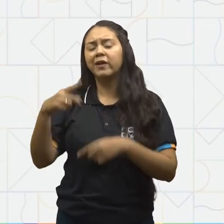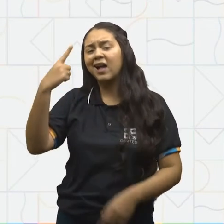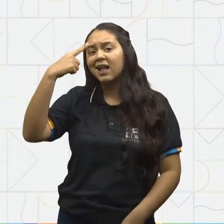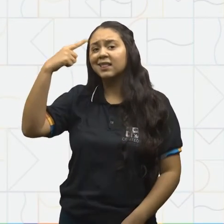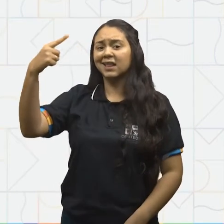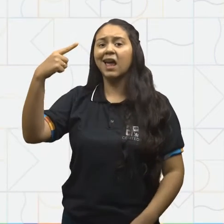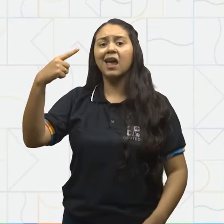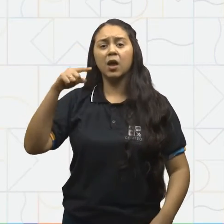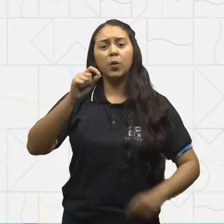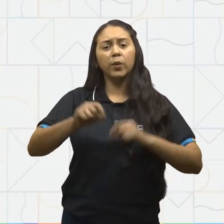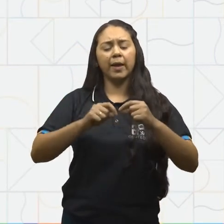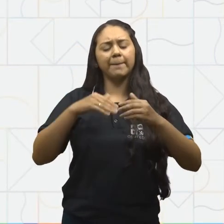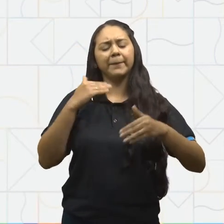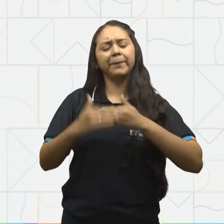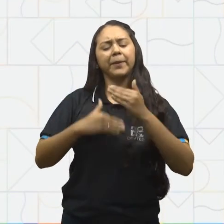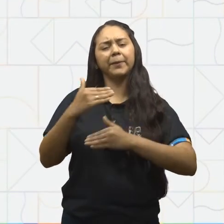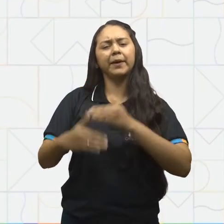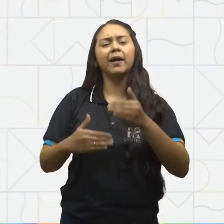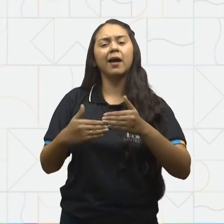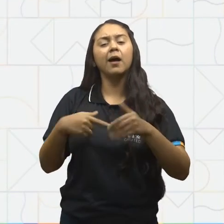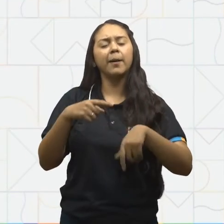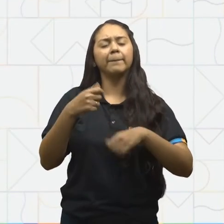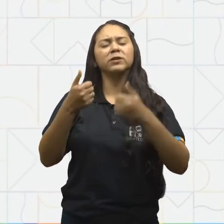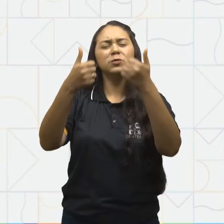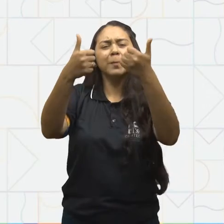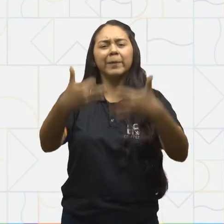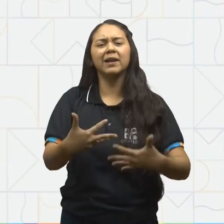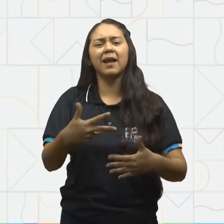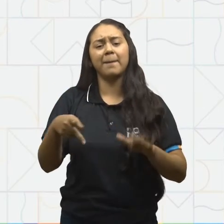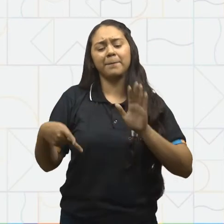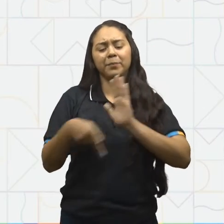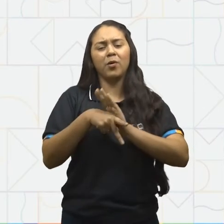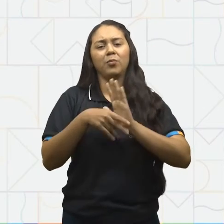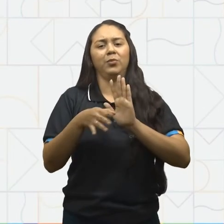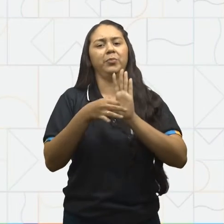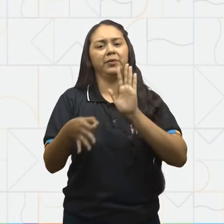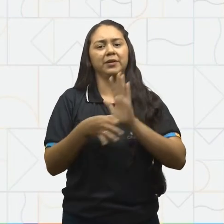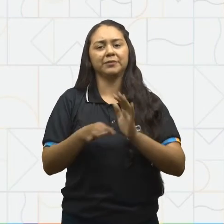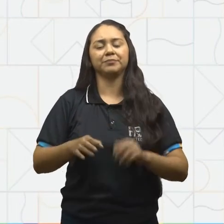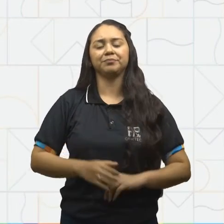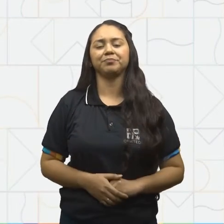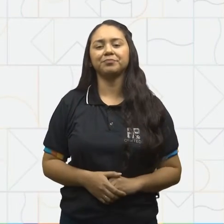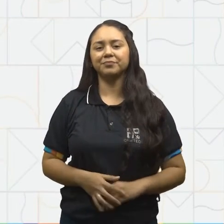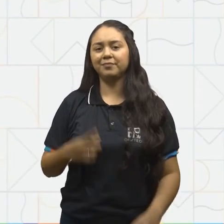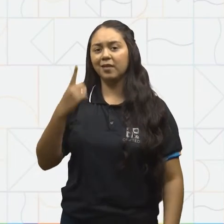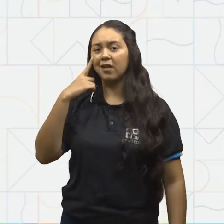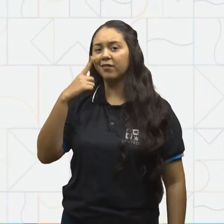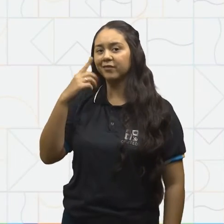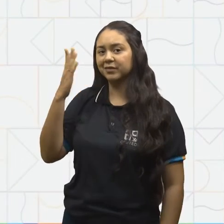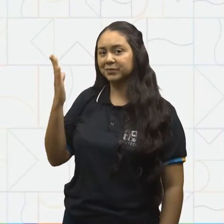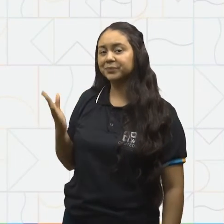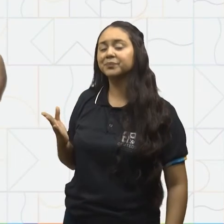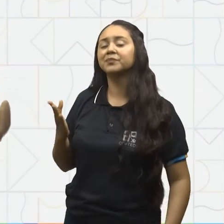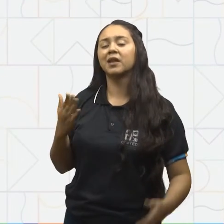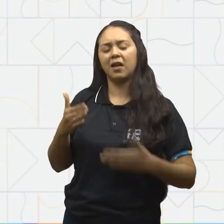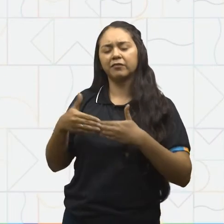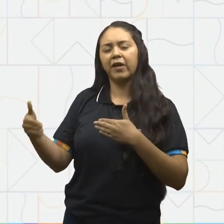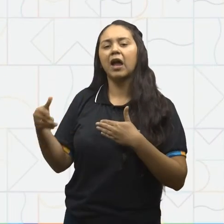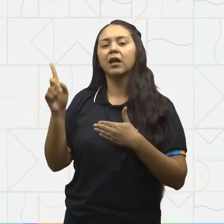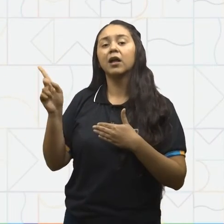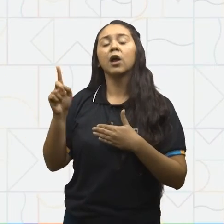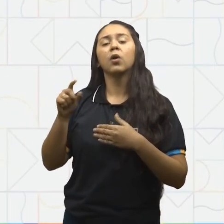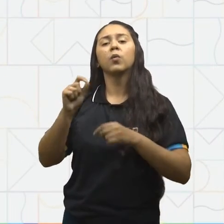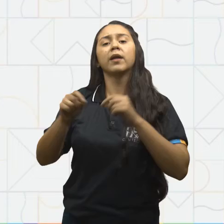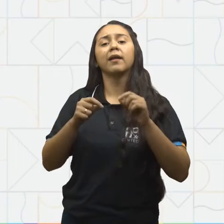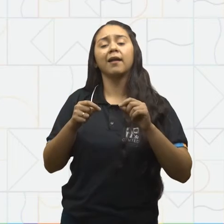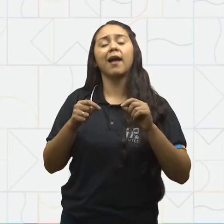ideias que desenvolvemos para explicar a nossa opinião. Veja na próxima tela as razões